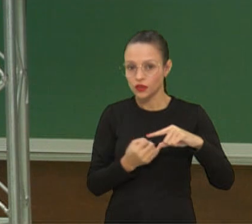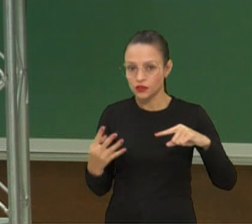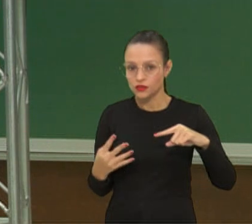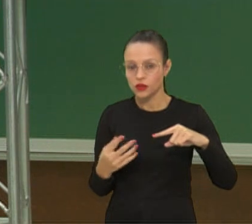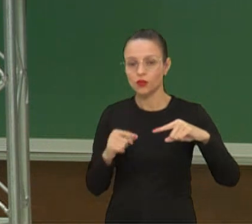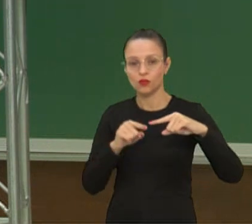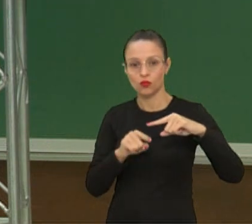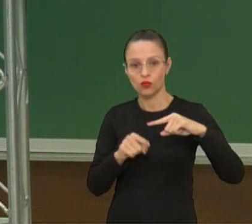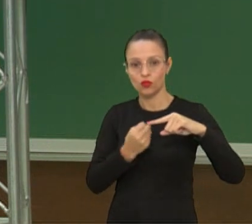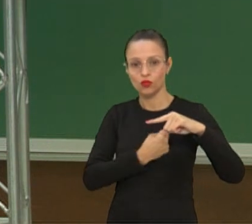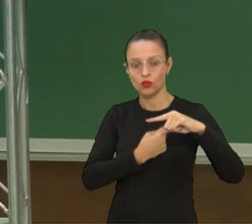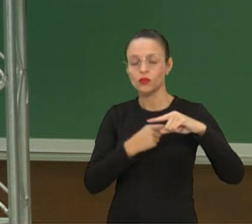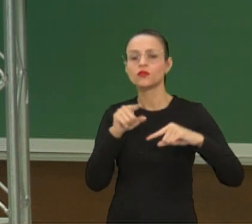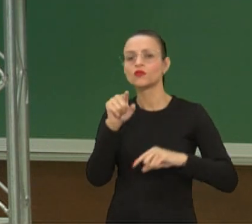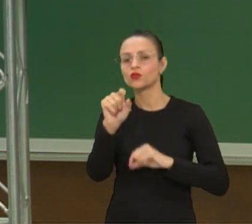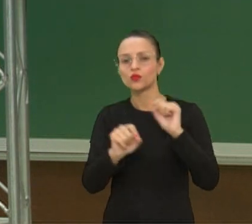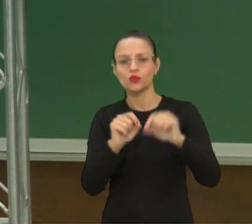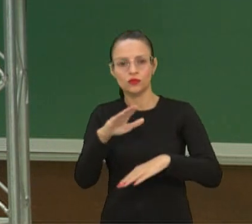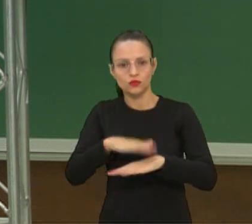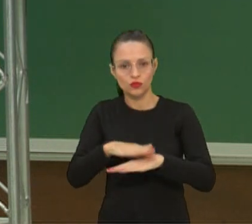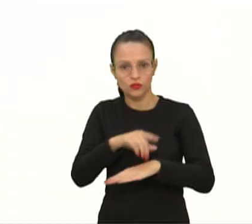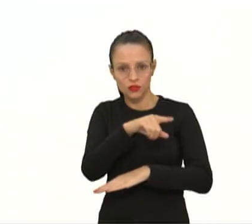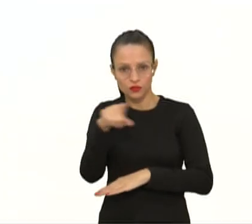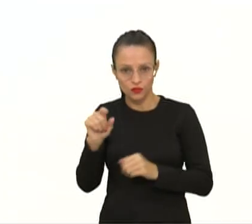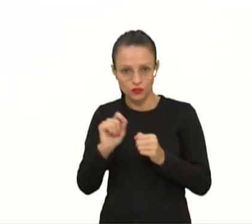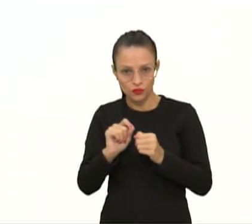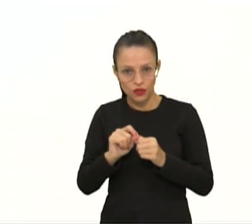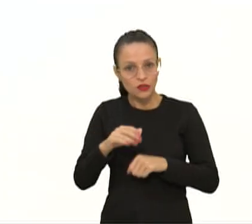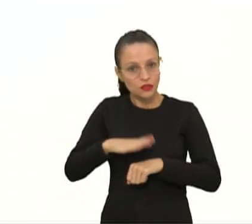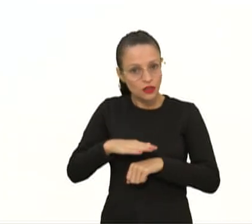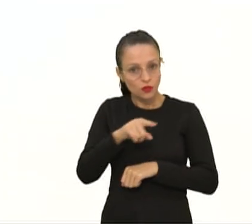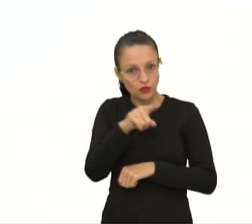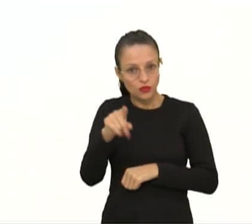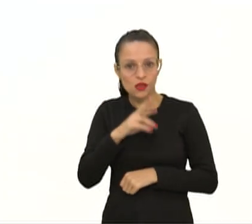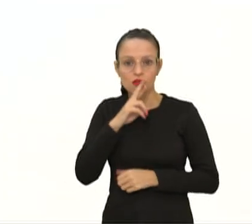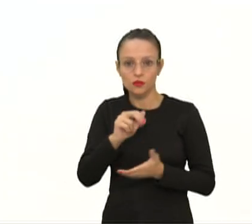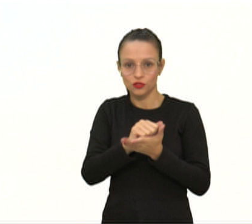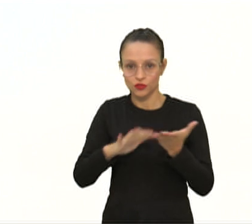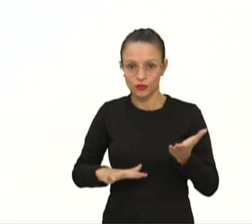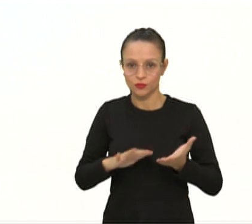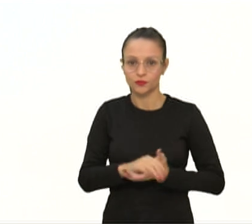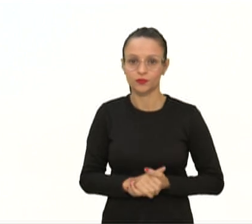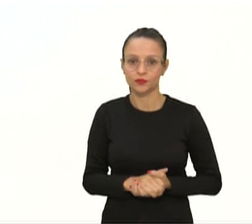denominador, ver o que você consegue fazer. Vou te dar um tempinho para você resolver esses exercícios para mim.